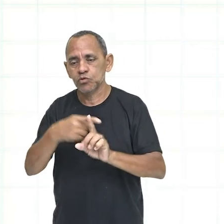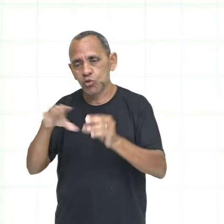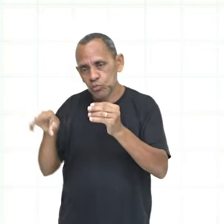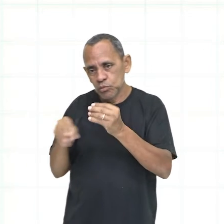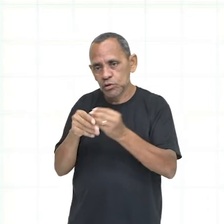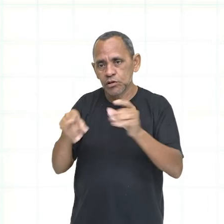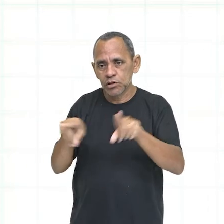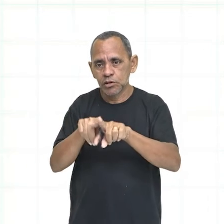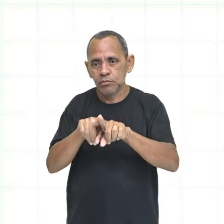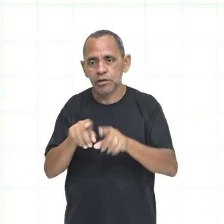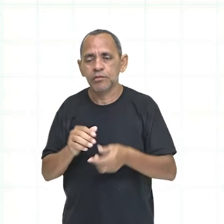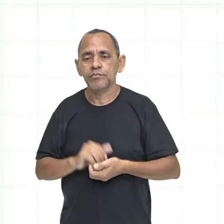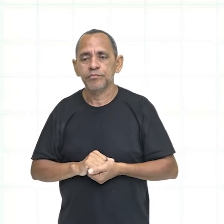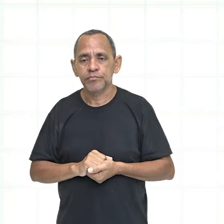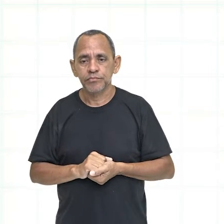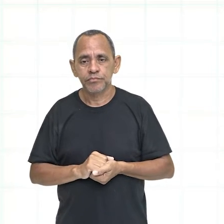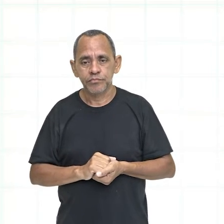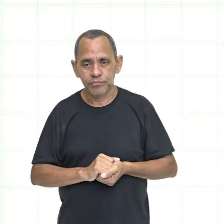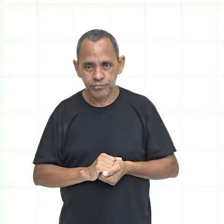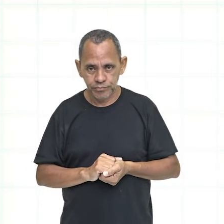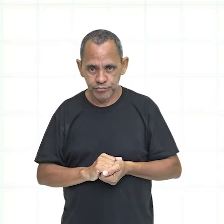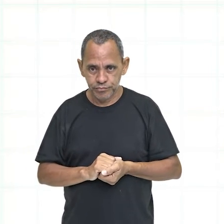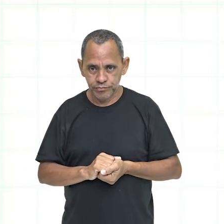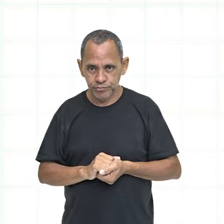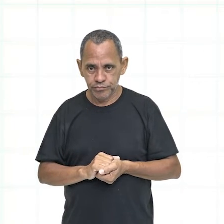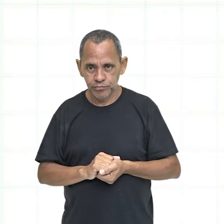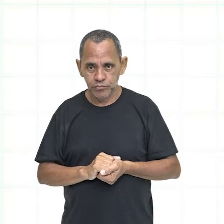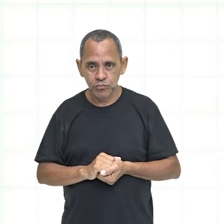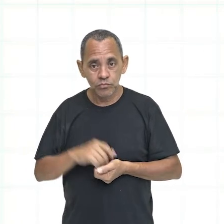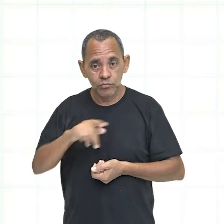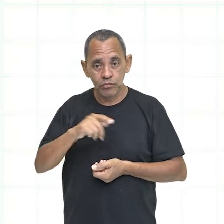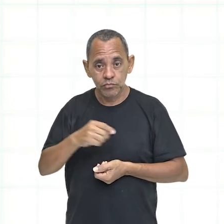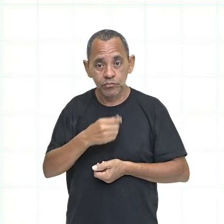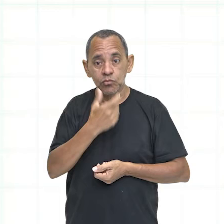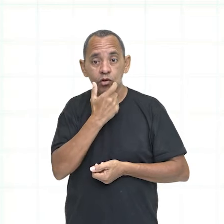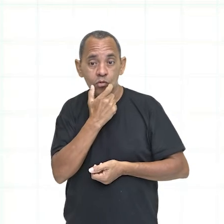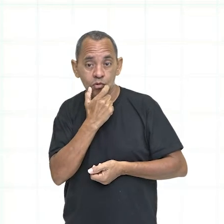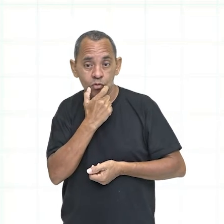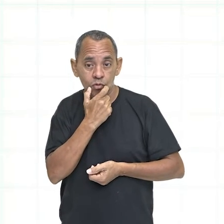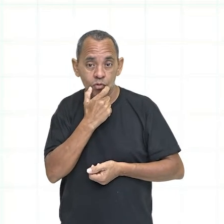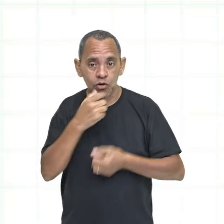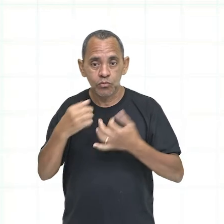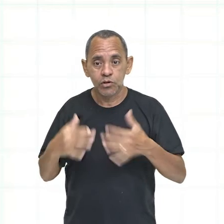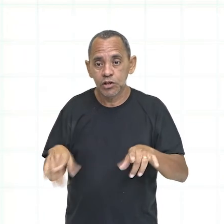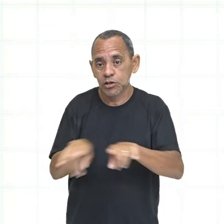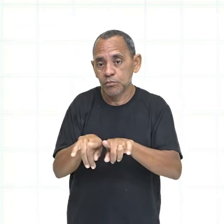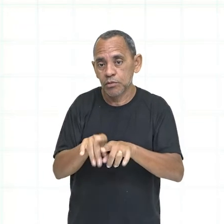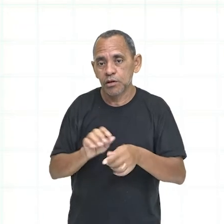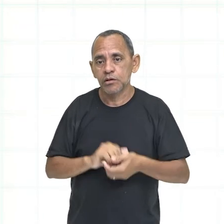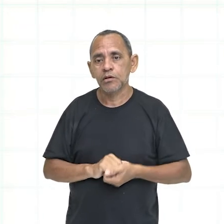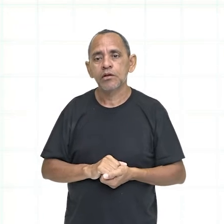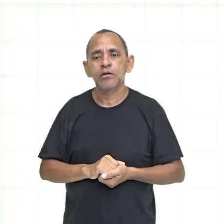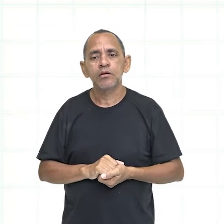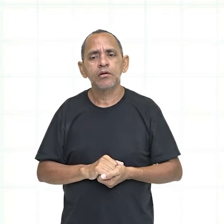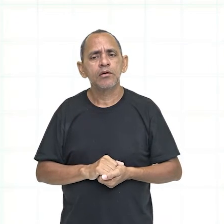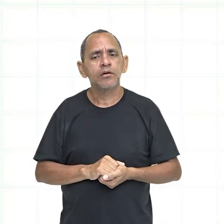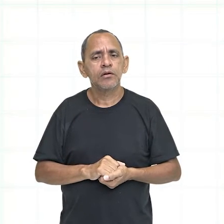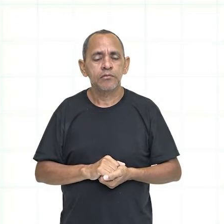Outro exemplo, must he attend the meeting tomorrow or is it optional? Ele